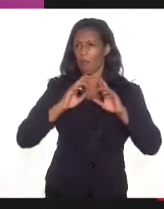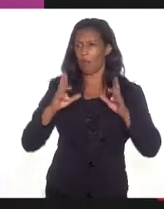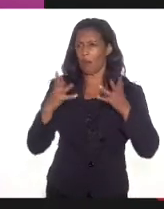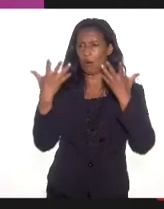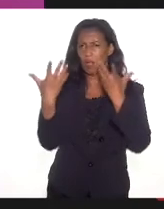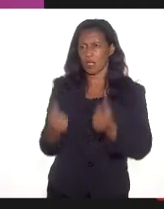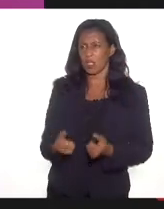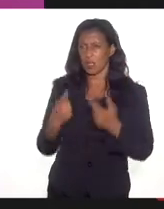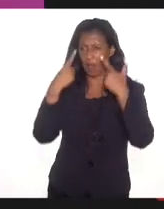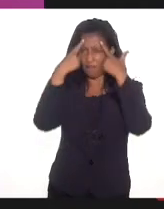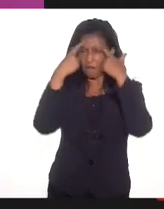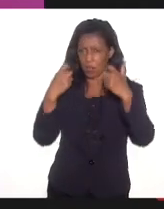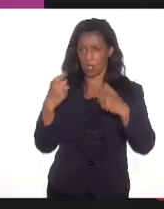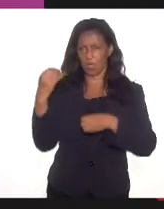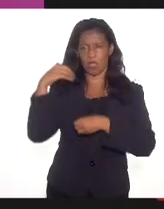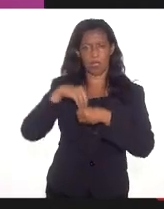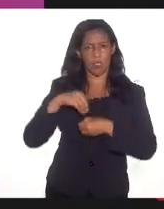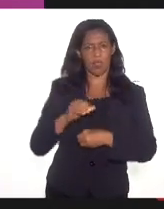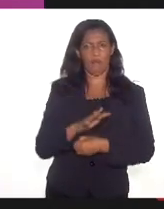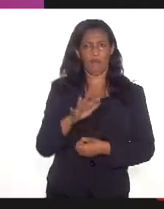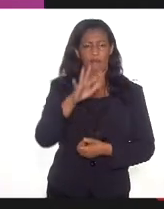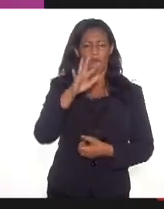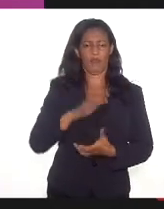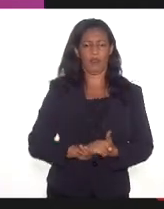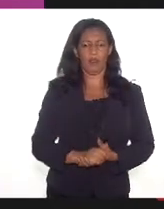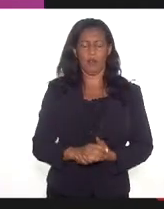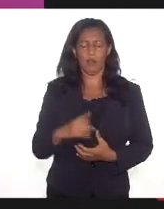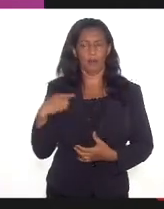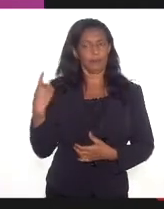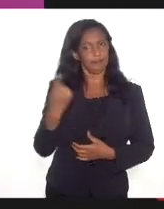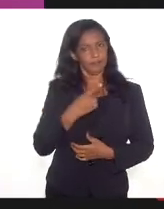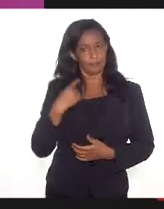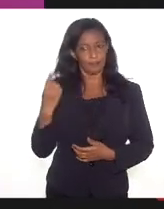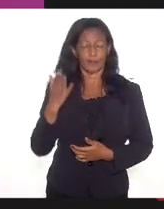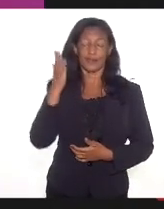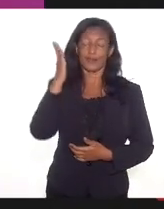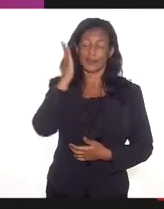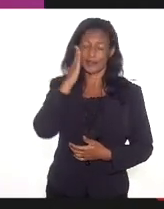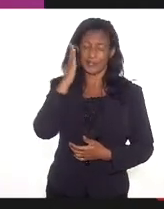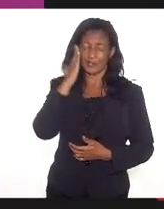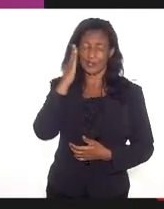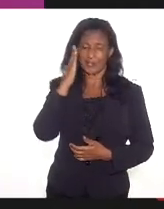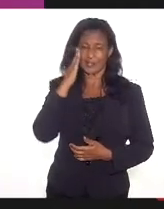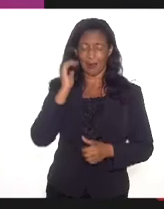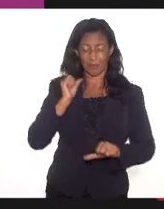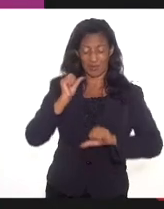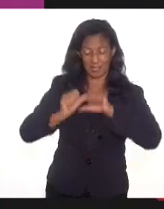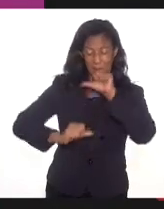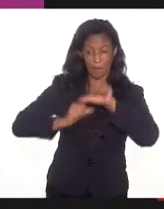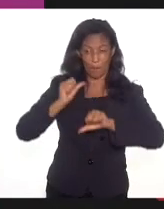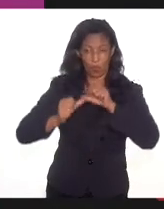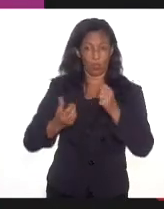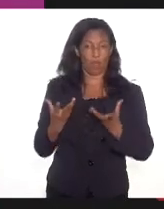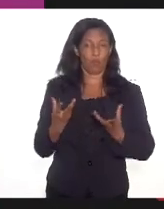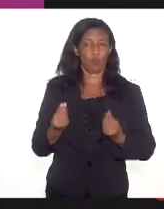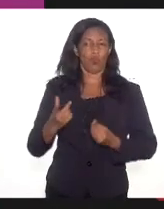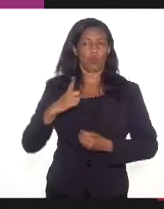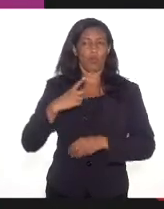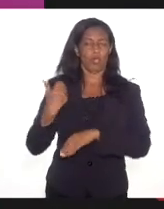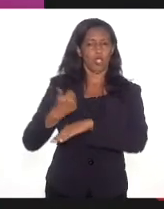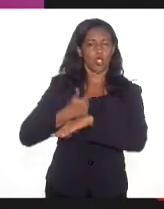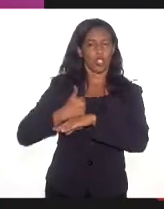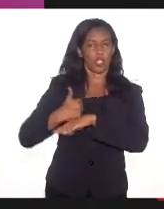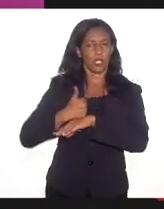esse tipo de violência dentro das favelas para a gente a gente precisa lutar muito para ter dignidade todos